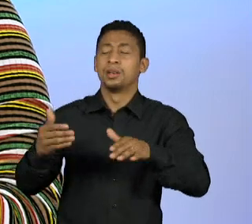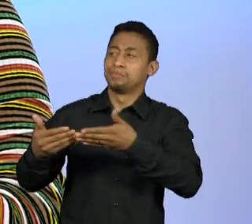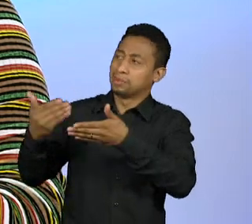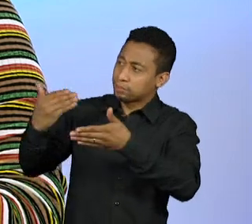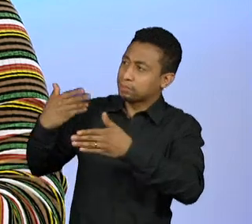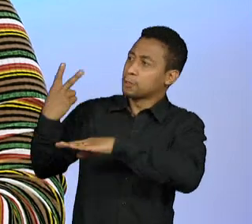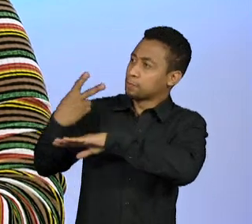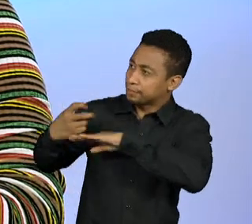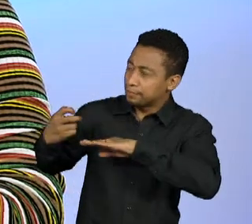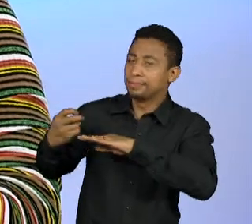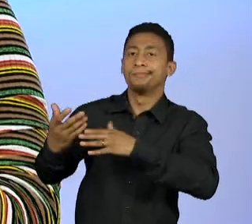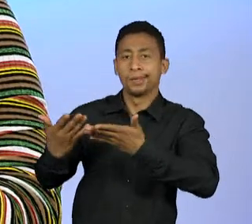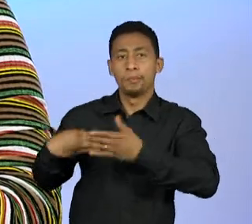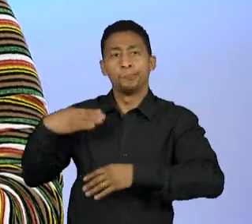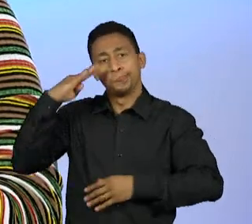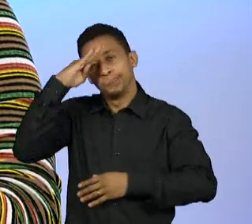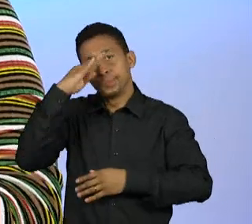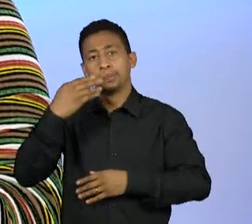esse governo